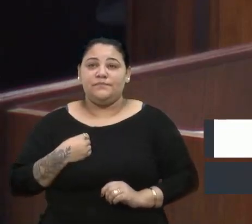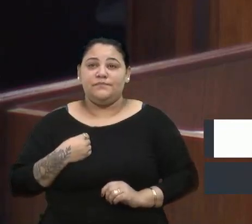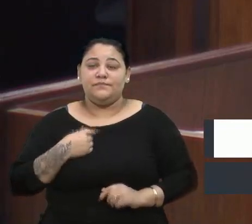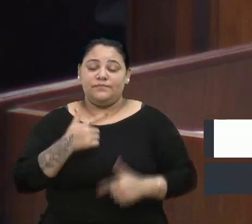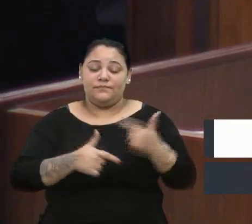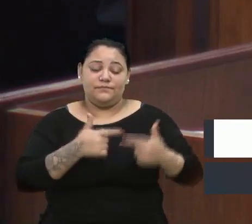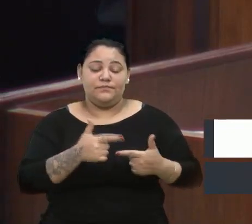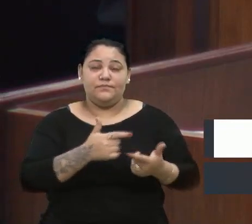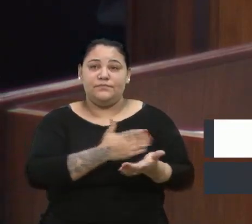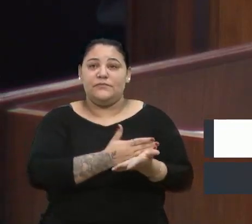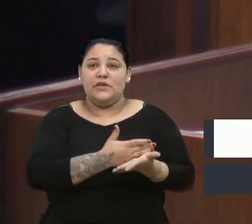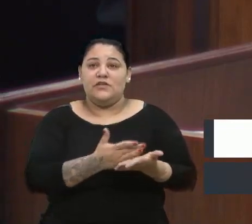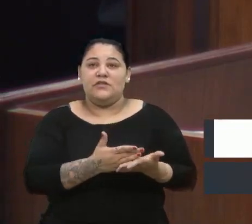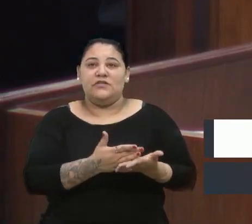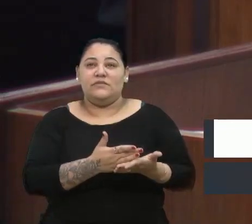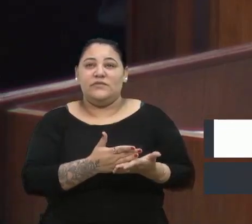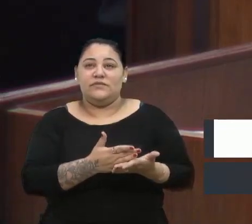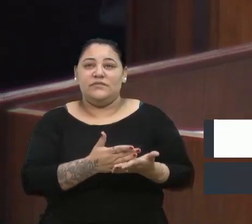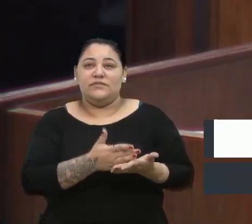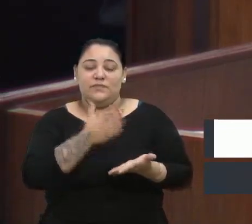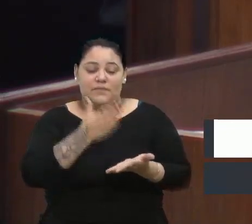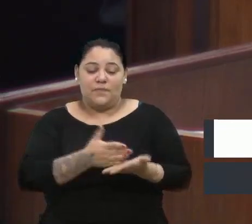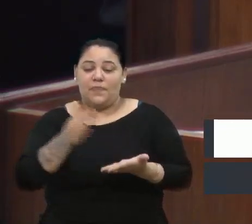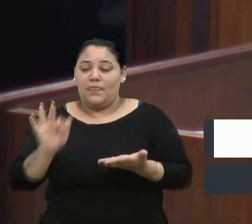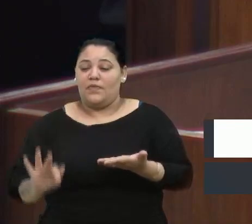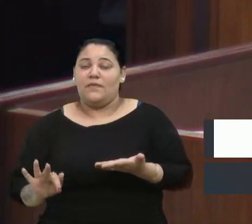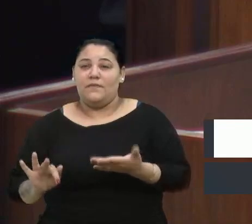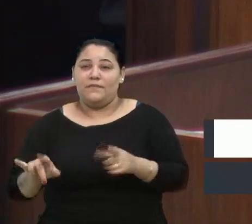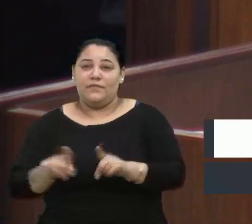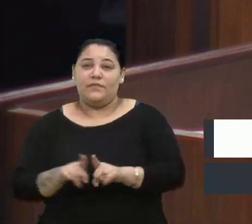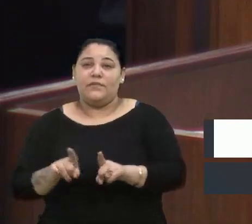fim. E não me promovo às custas de ninguém.